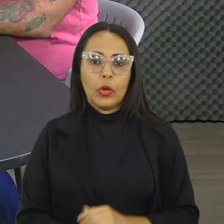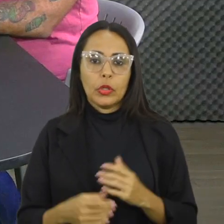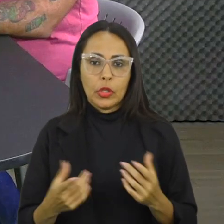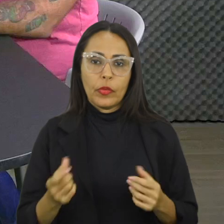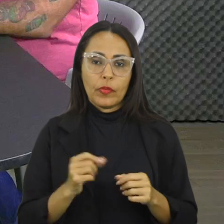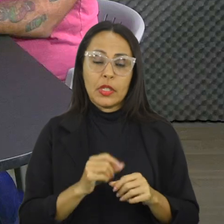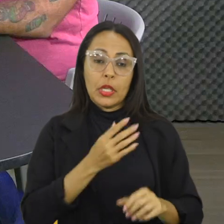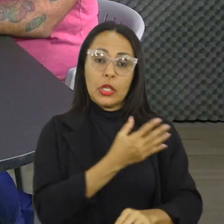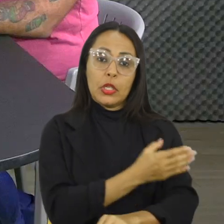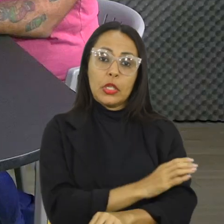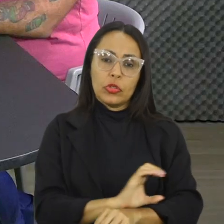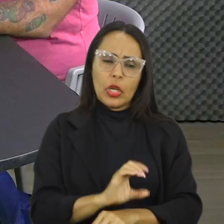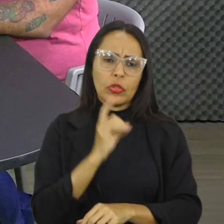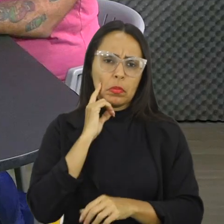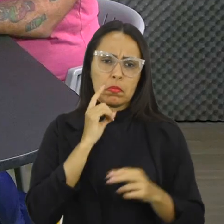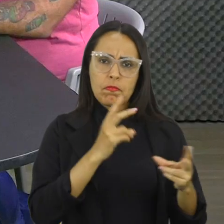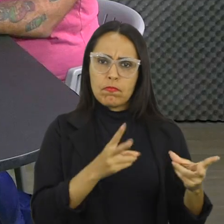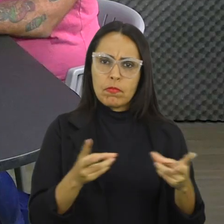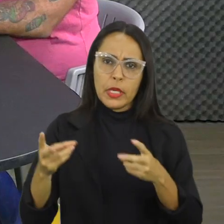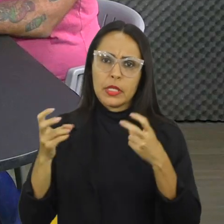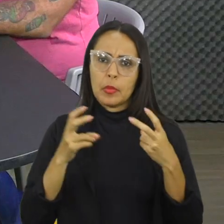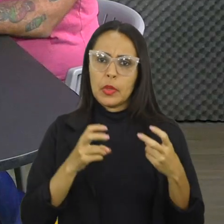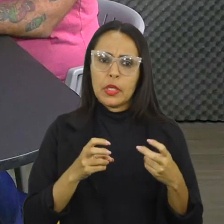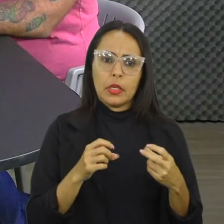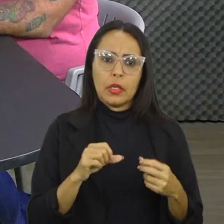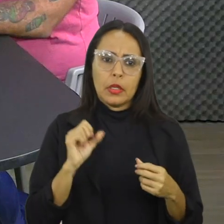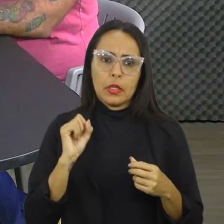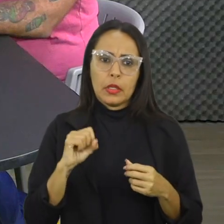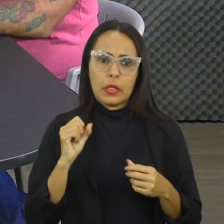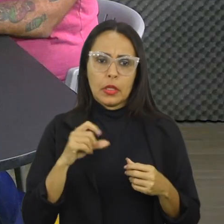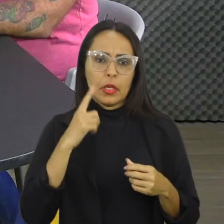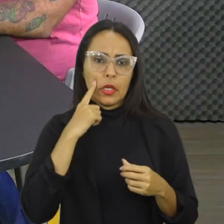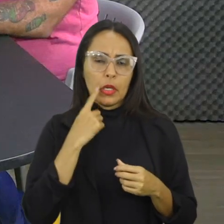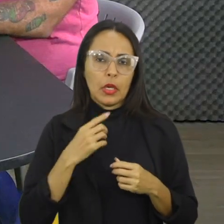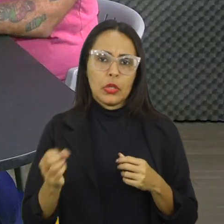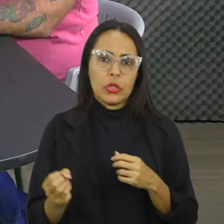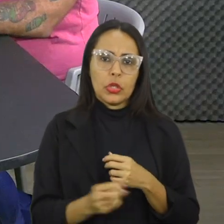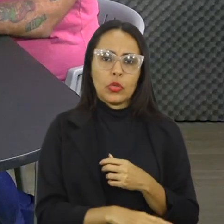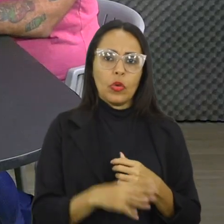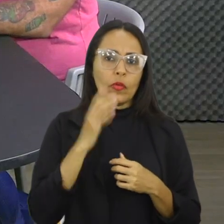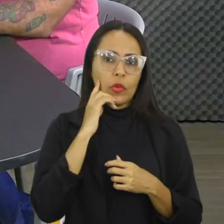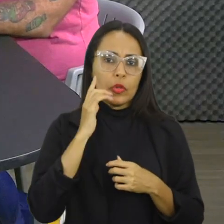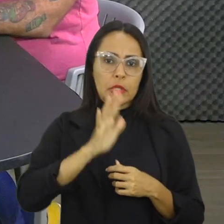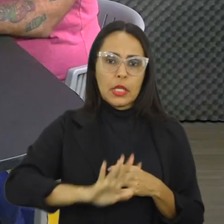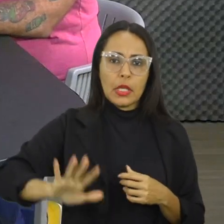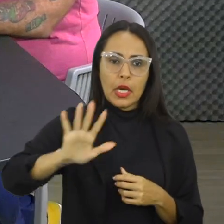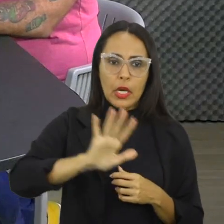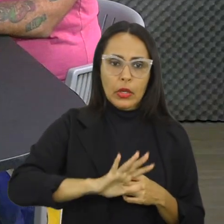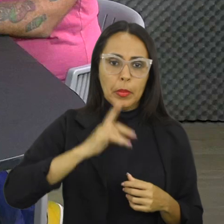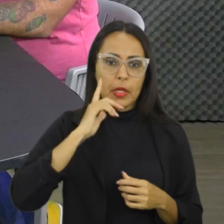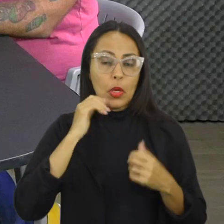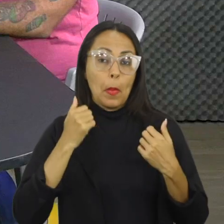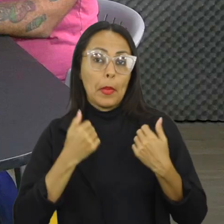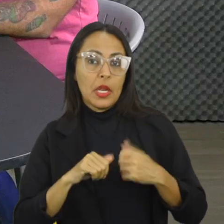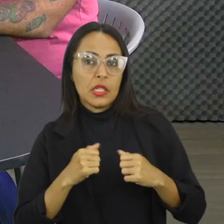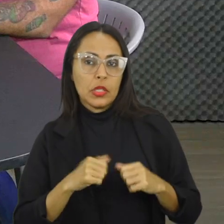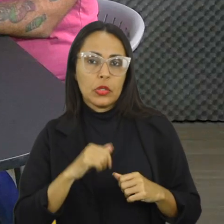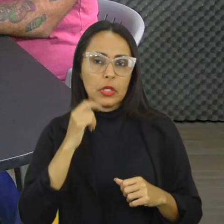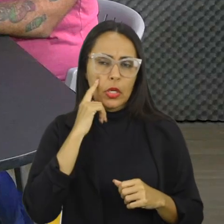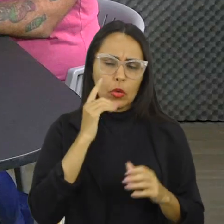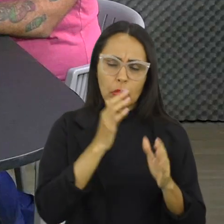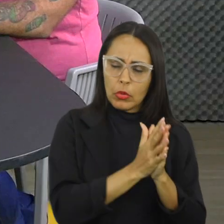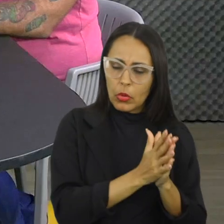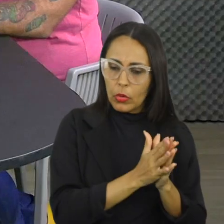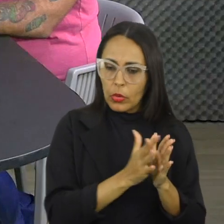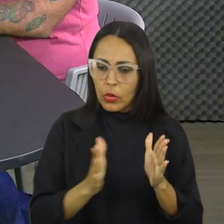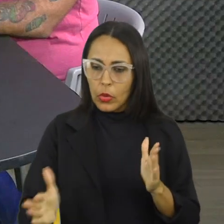fazer estágio, foi que eu percebi esse novo cenário. Uhum. Mas eu preciso dizer que quando eu